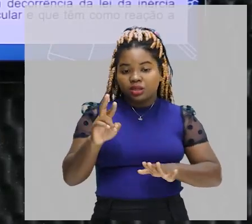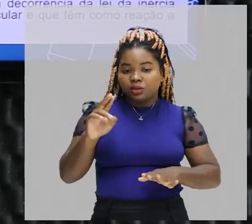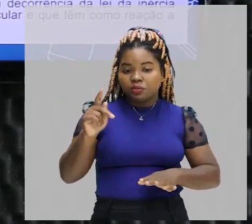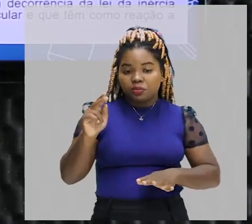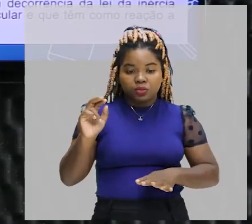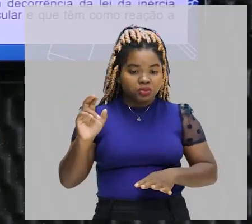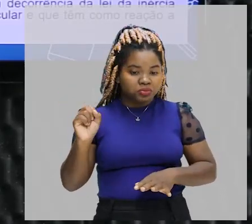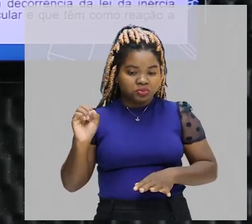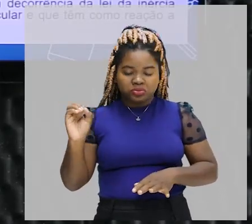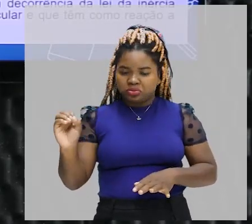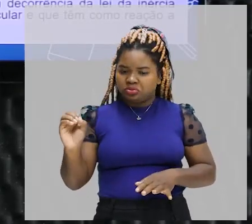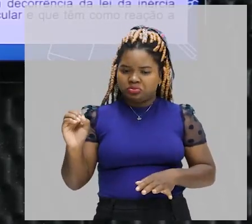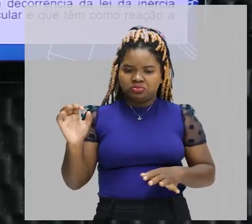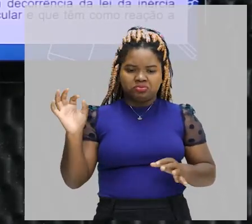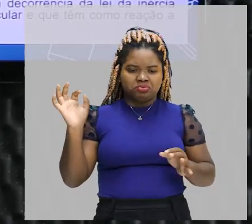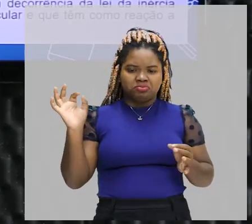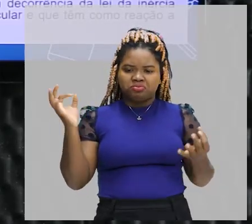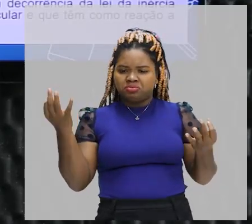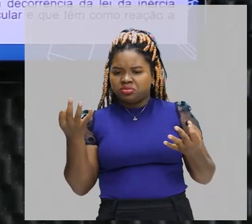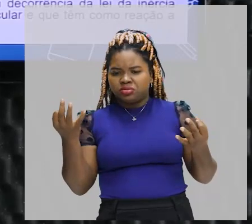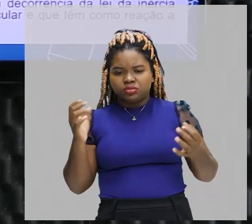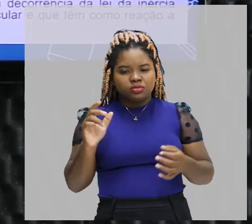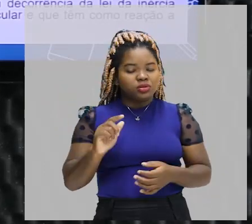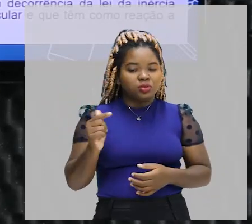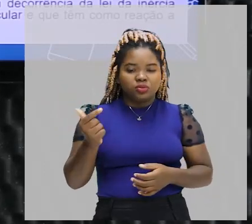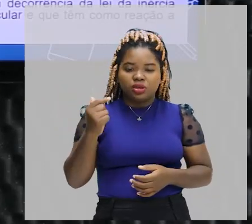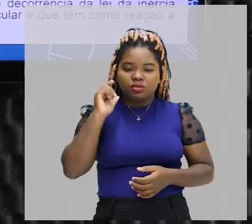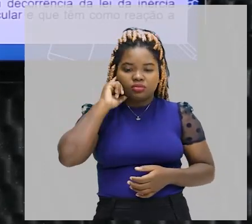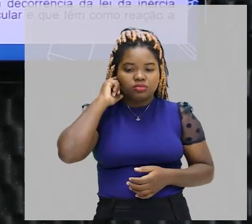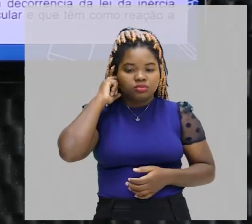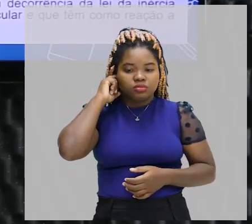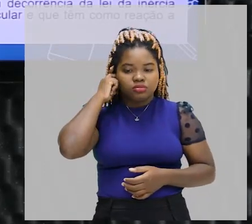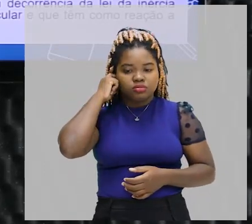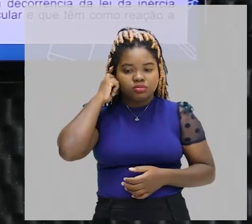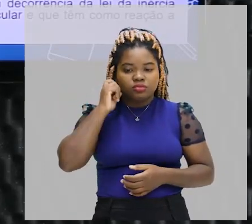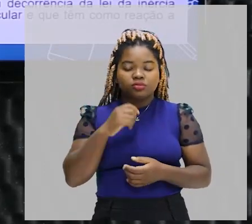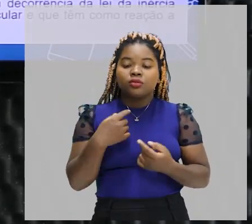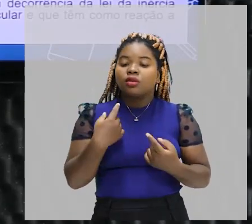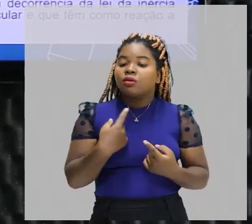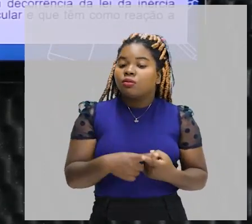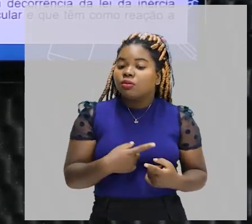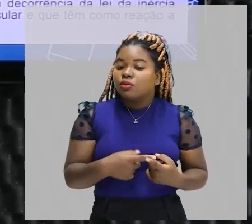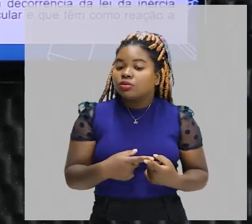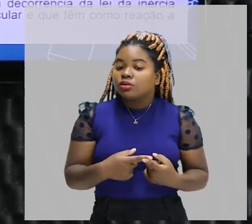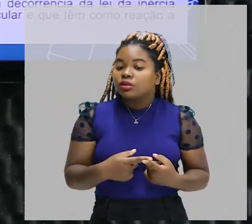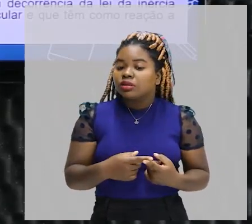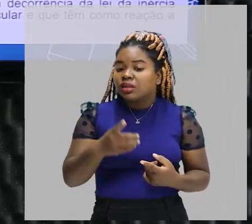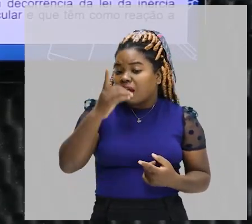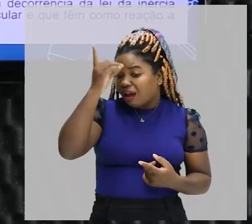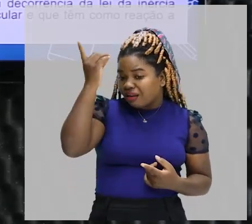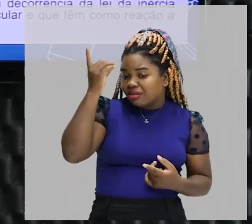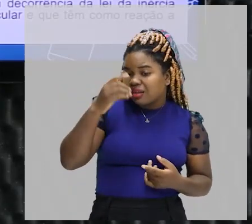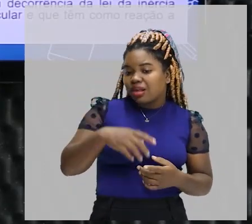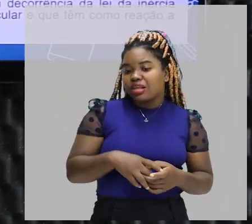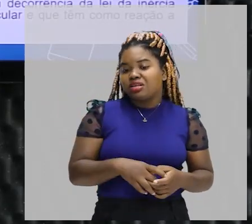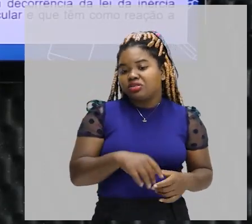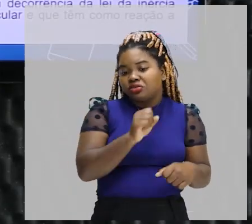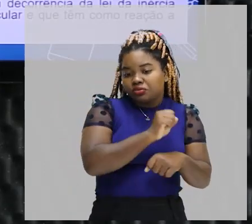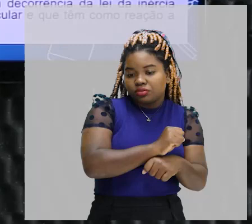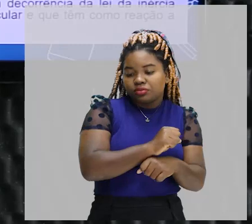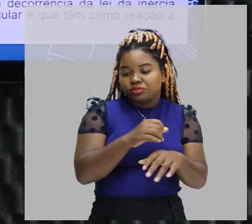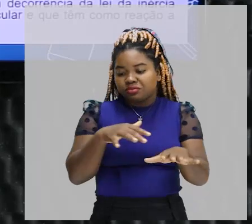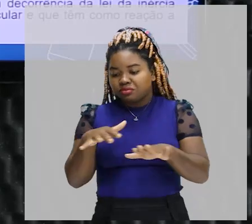Não existe. Tá certo? O repouso absoluto até agora não existe, porque a ideia de repouso e movimento vai depender